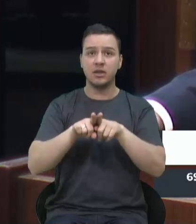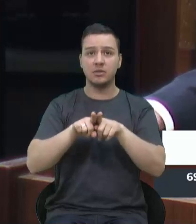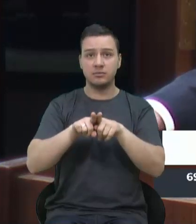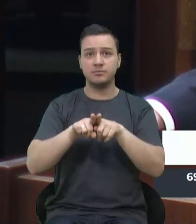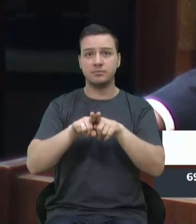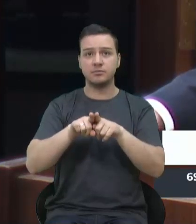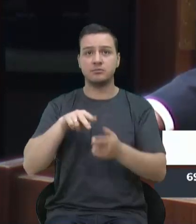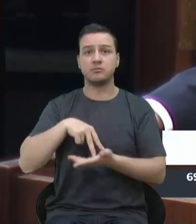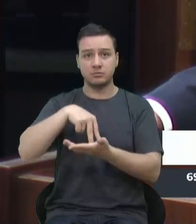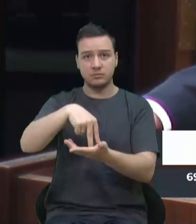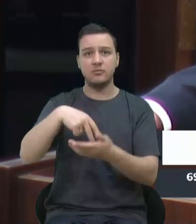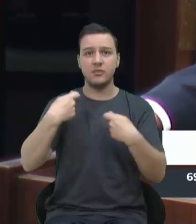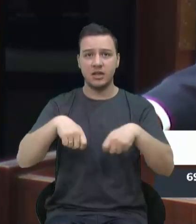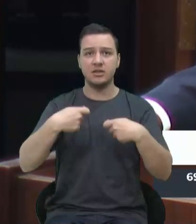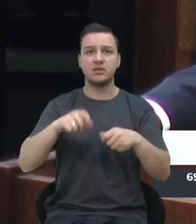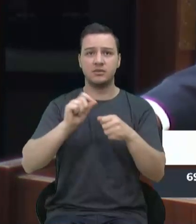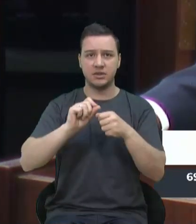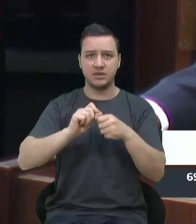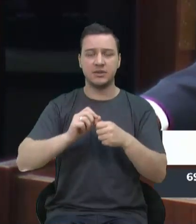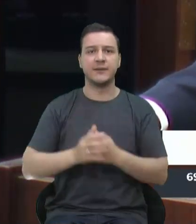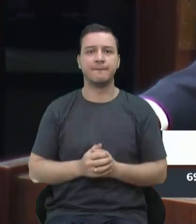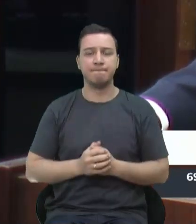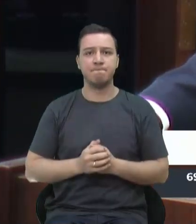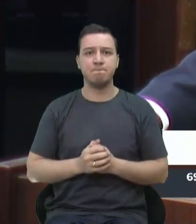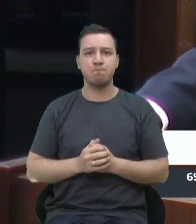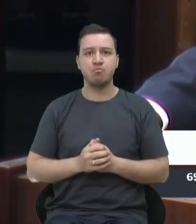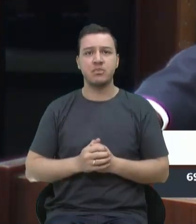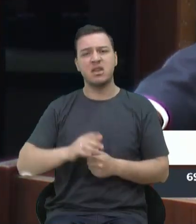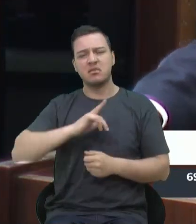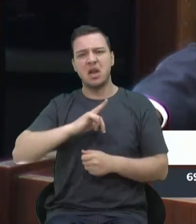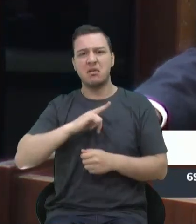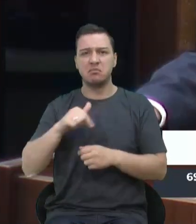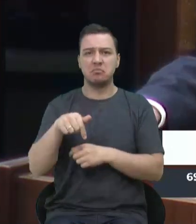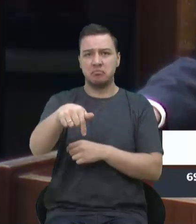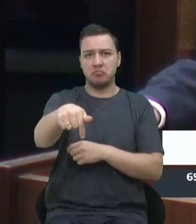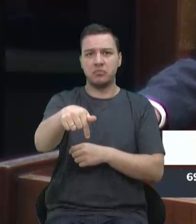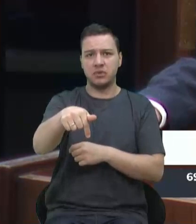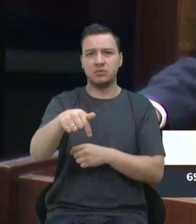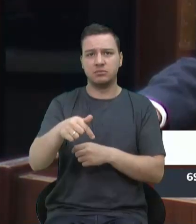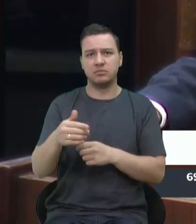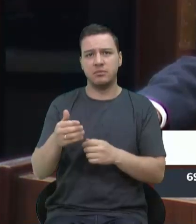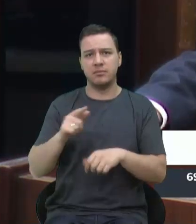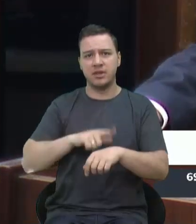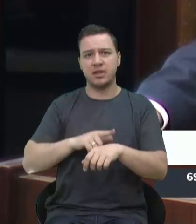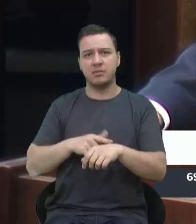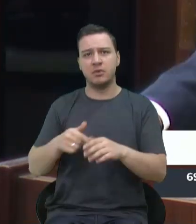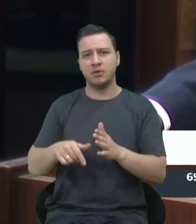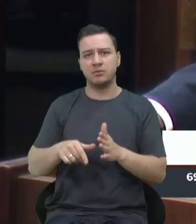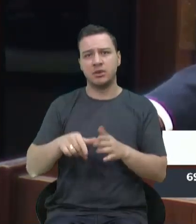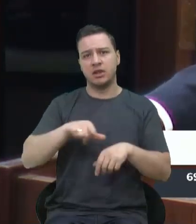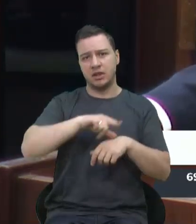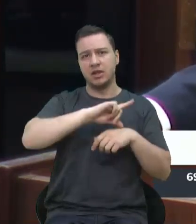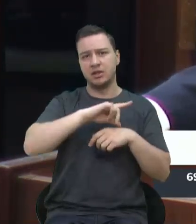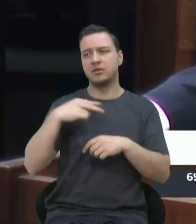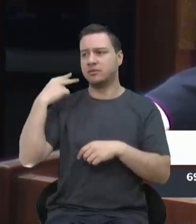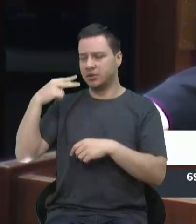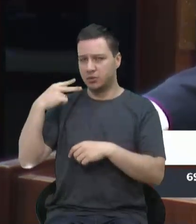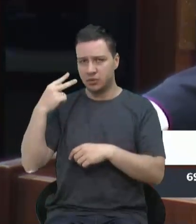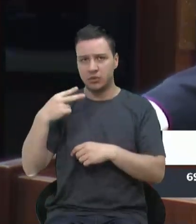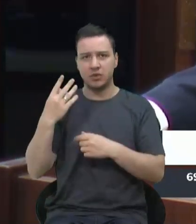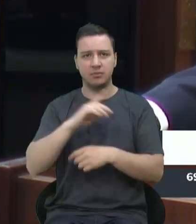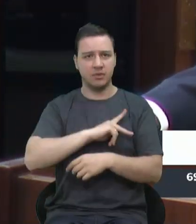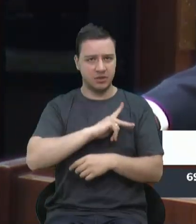instantes mais. Já bem mais recente, senhoras vereadoras, senhores vereadores, eminente presidente, o